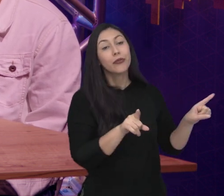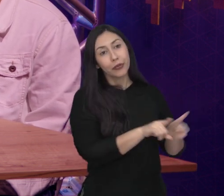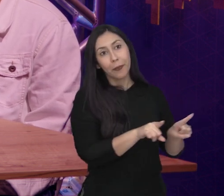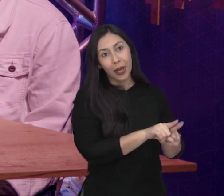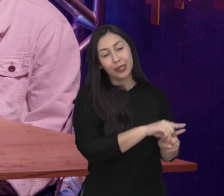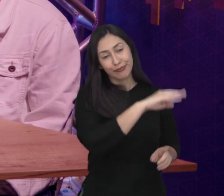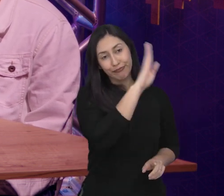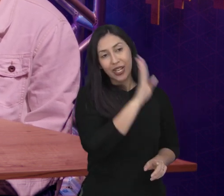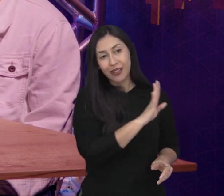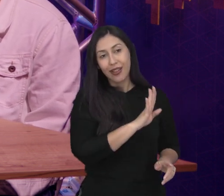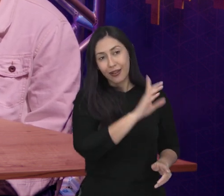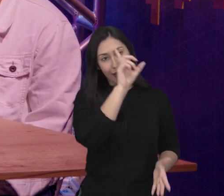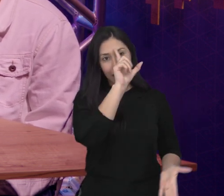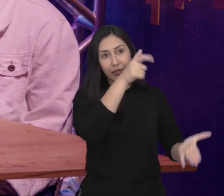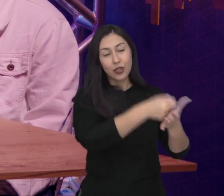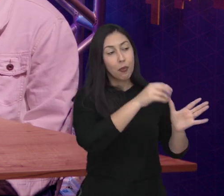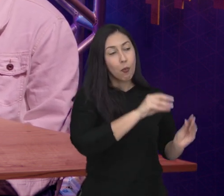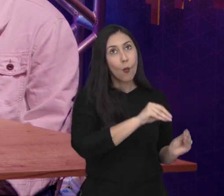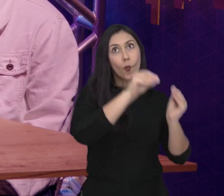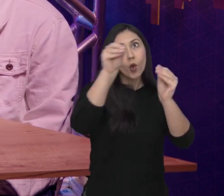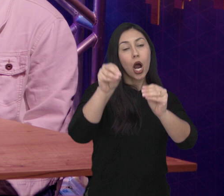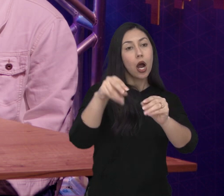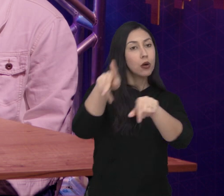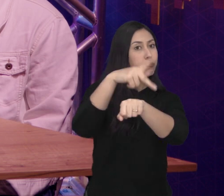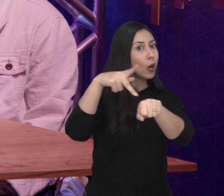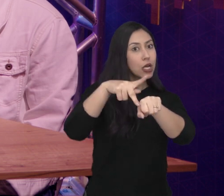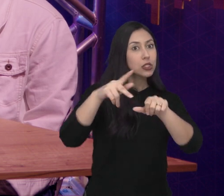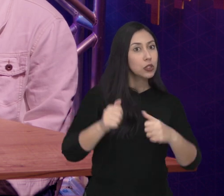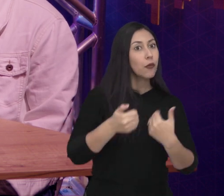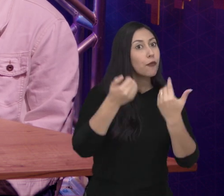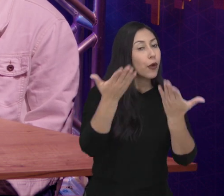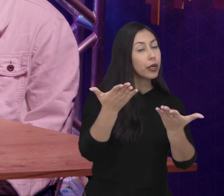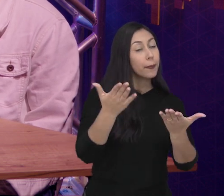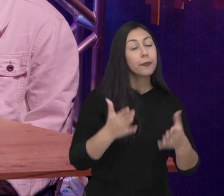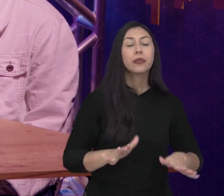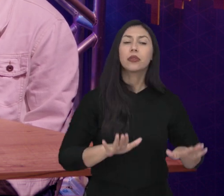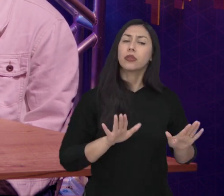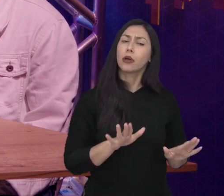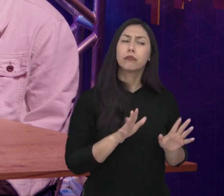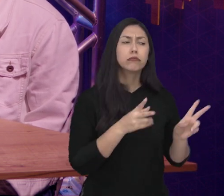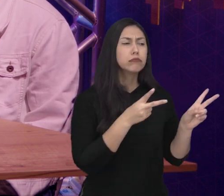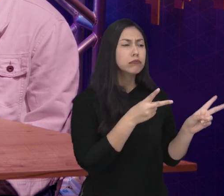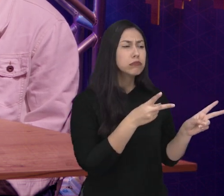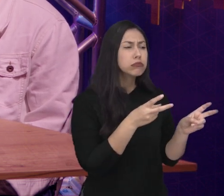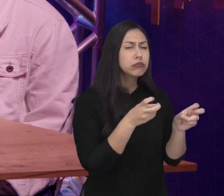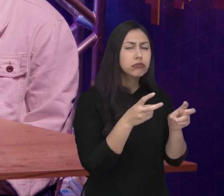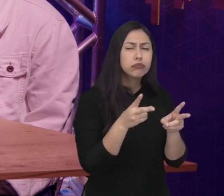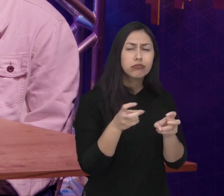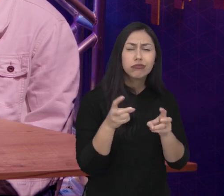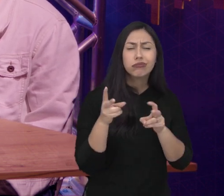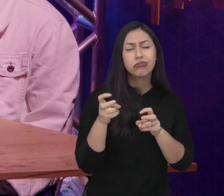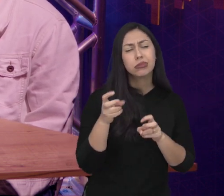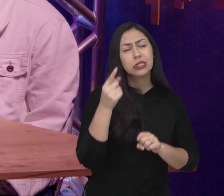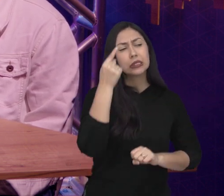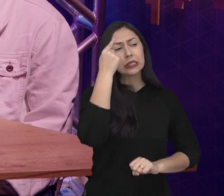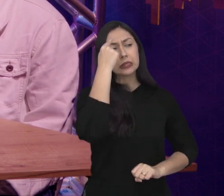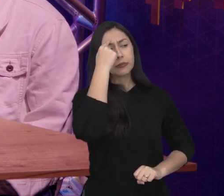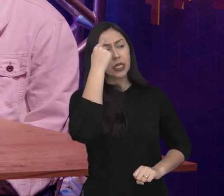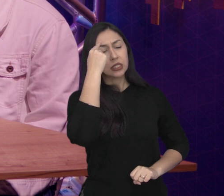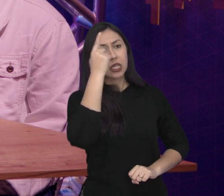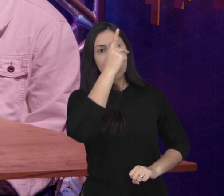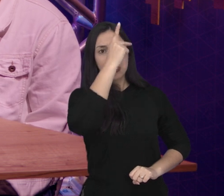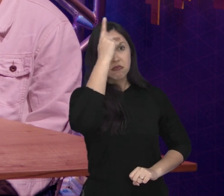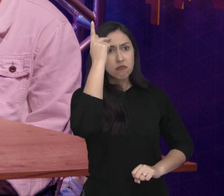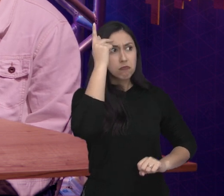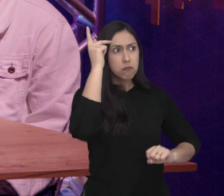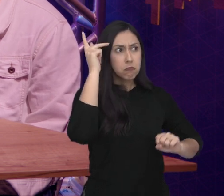daqui, brasileiros que estão indo viver em outros lugares. E quando a gente para pensar no tanto de gente que vem